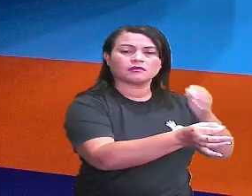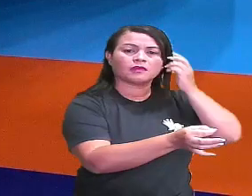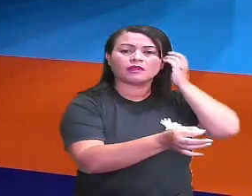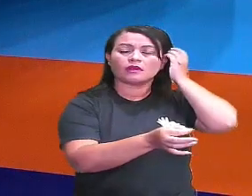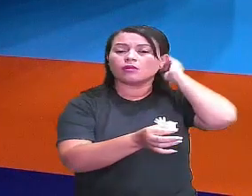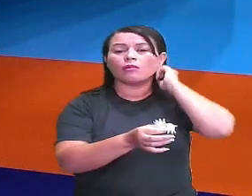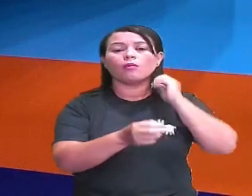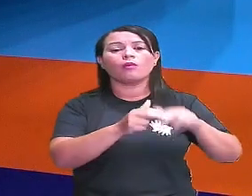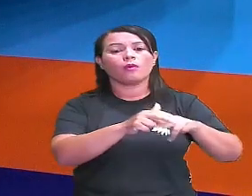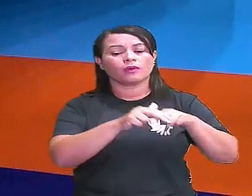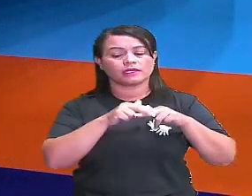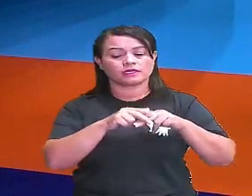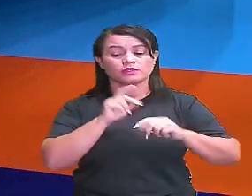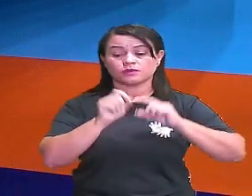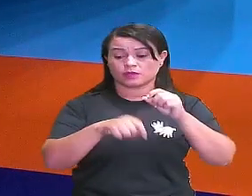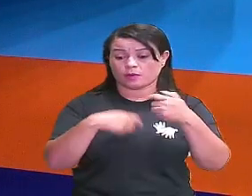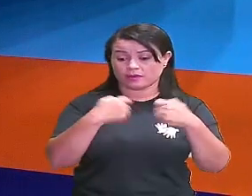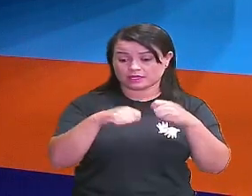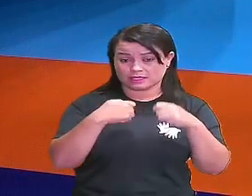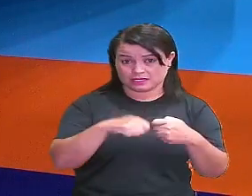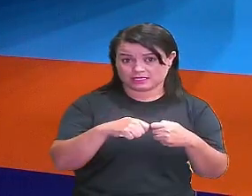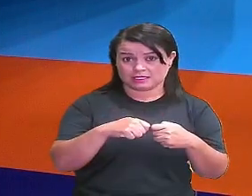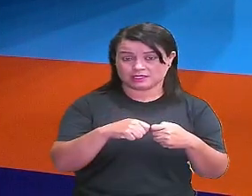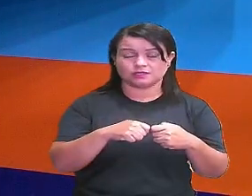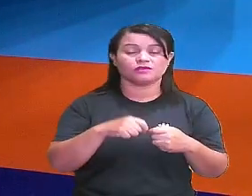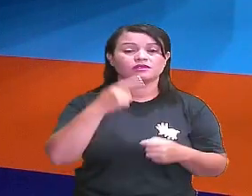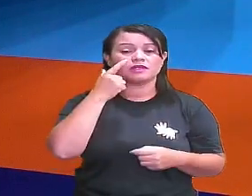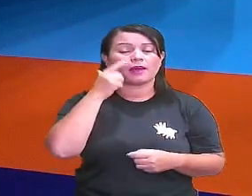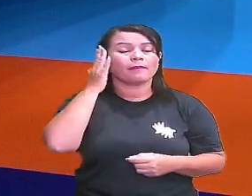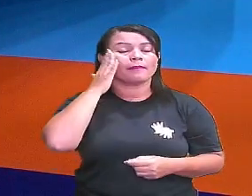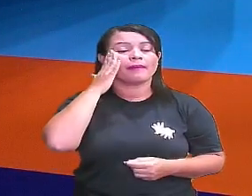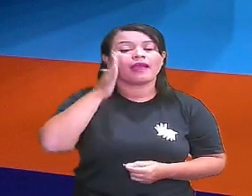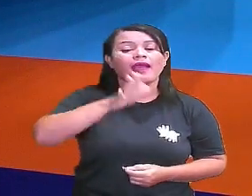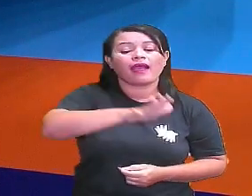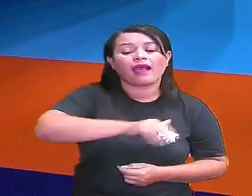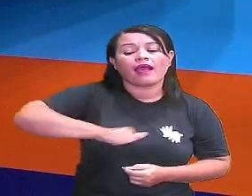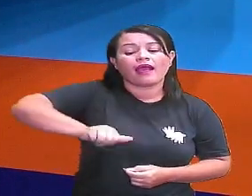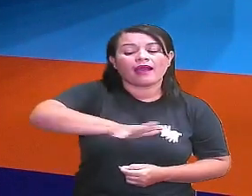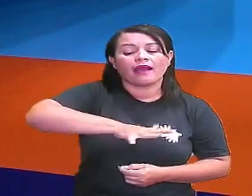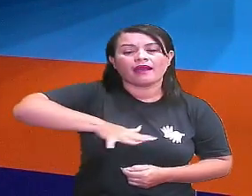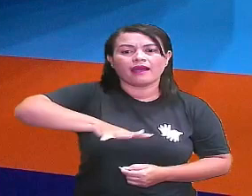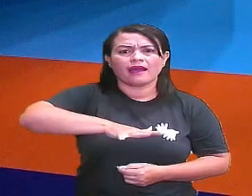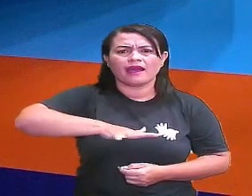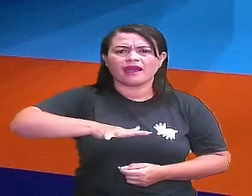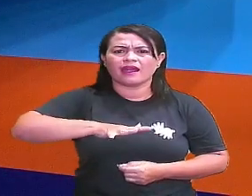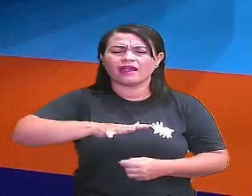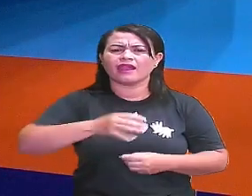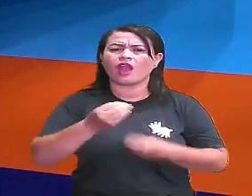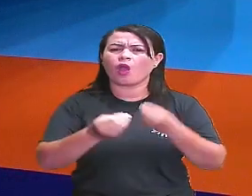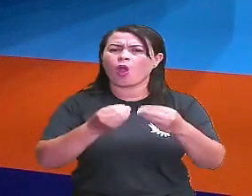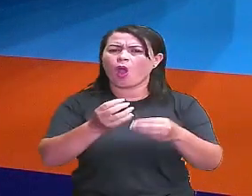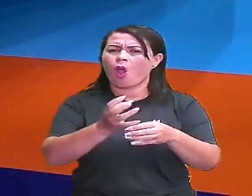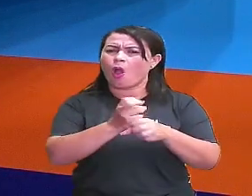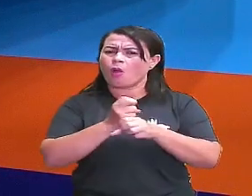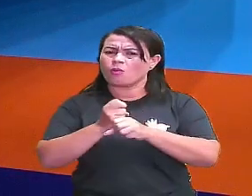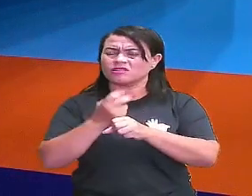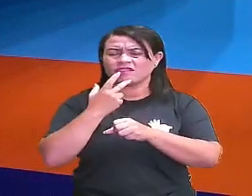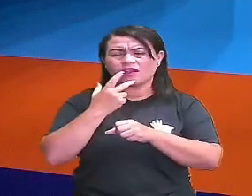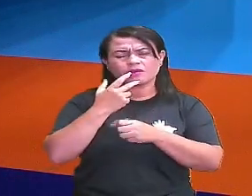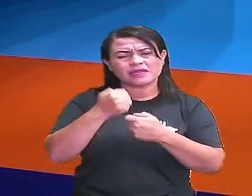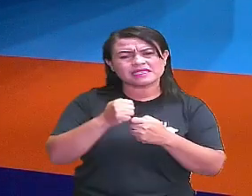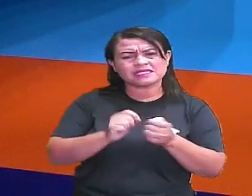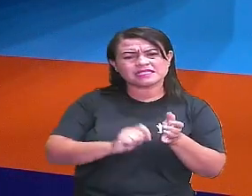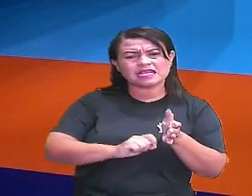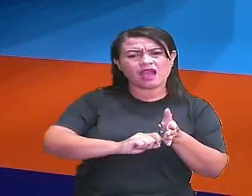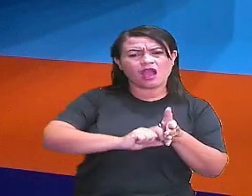Portanto, eu preciso calcular o quê? A área da base. Ô professora, a senhora não disse que tinha que calcular volume quando eu tivesse